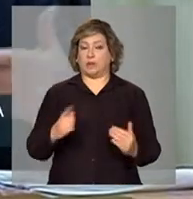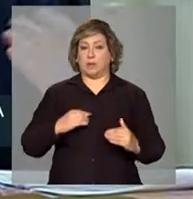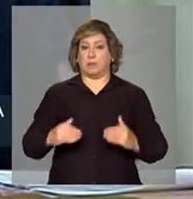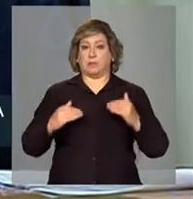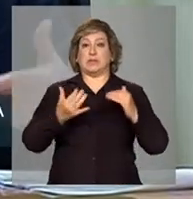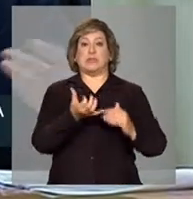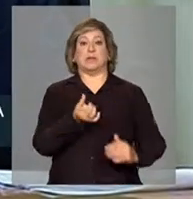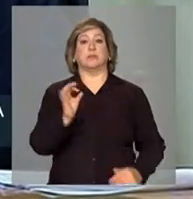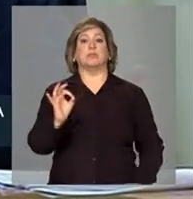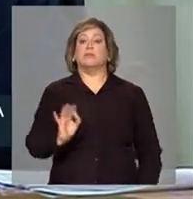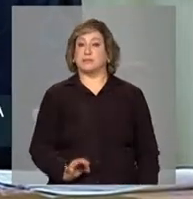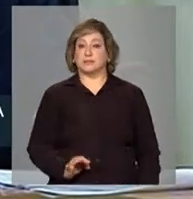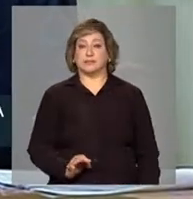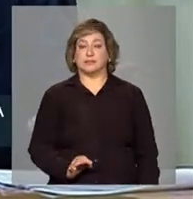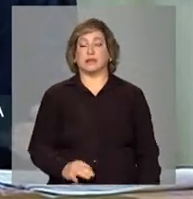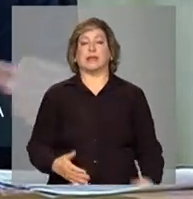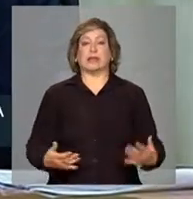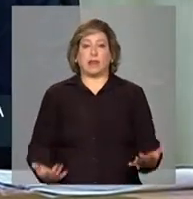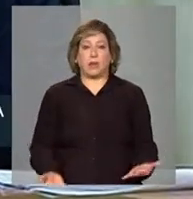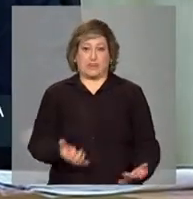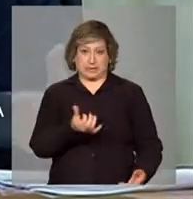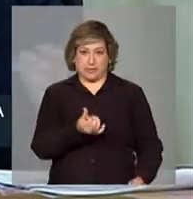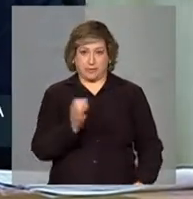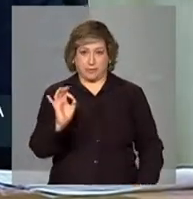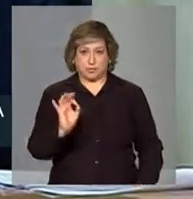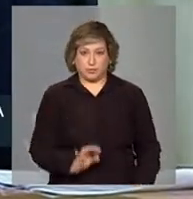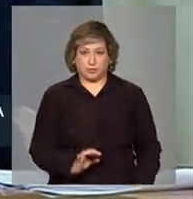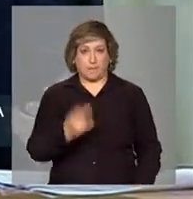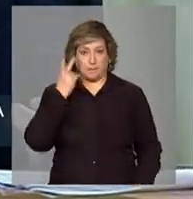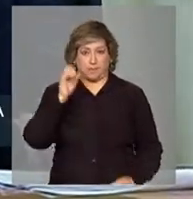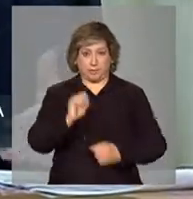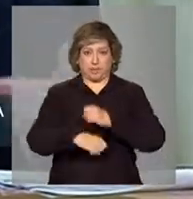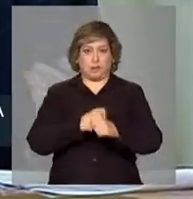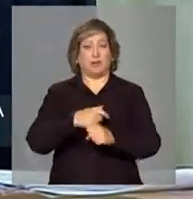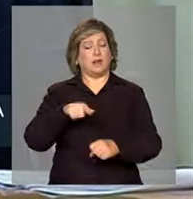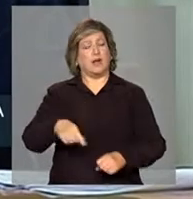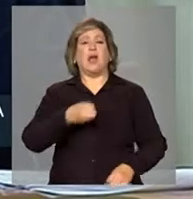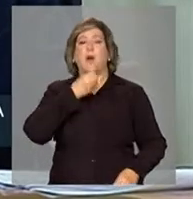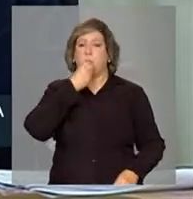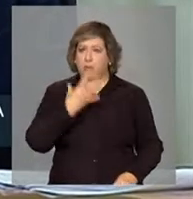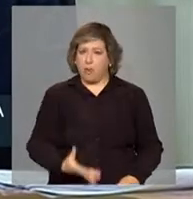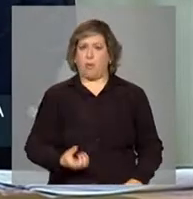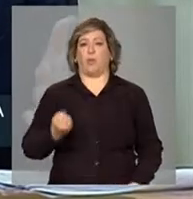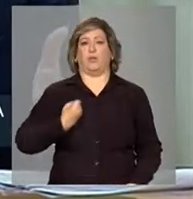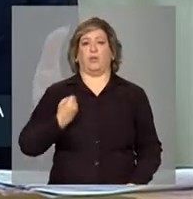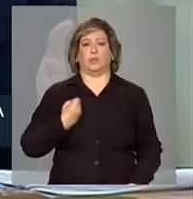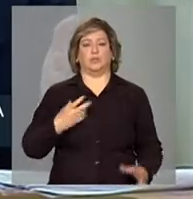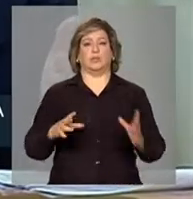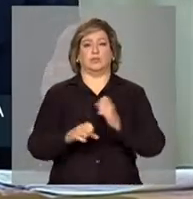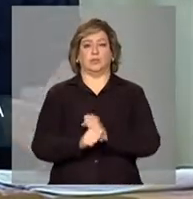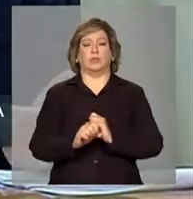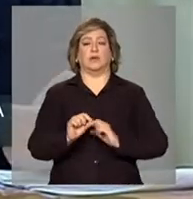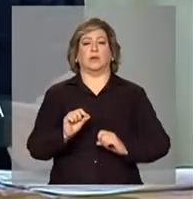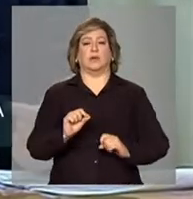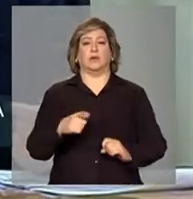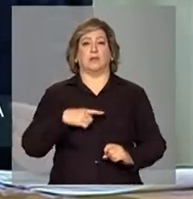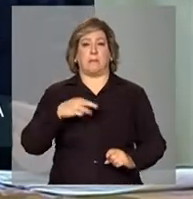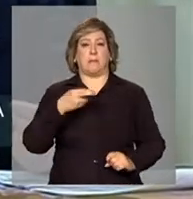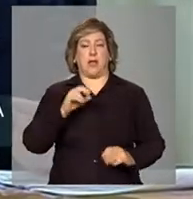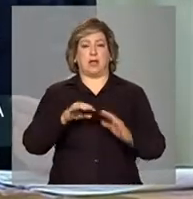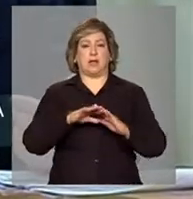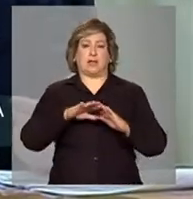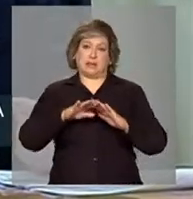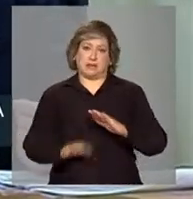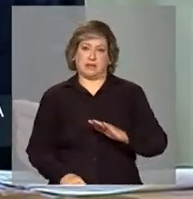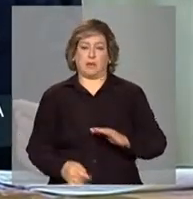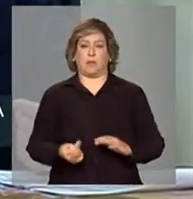crescendo as seis por cento então Seis por cento analisado é um bom número aí embora na margem tem a de crescido